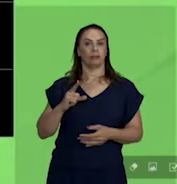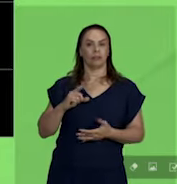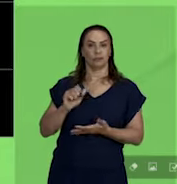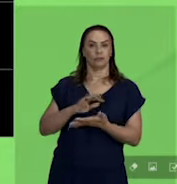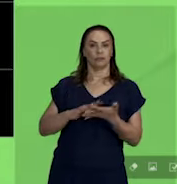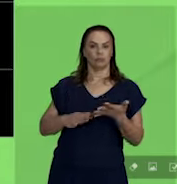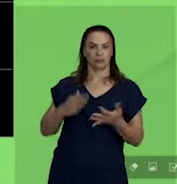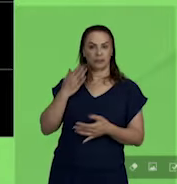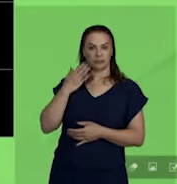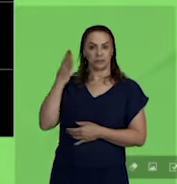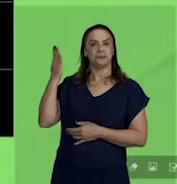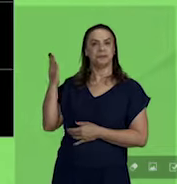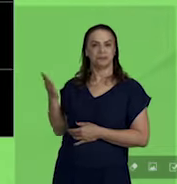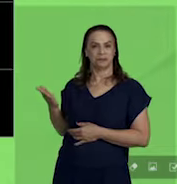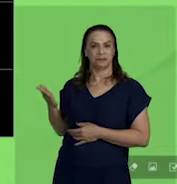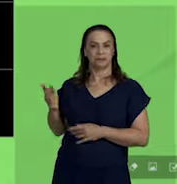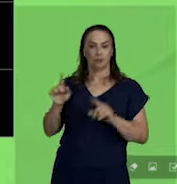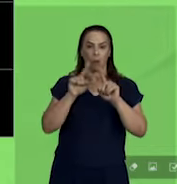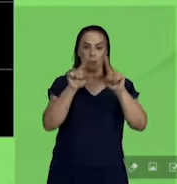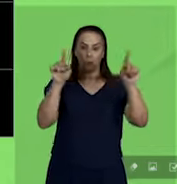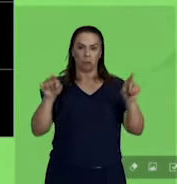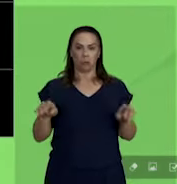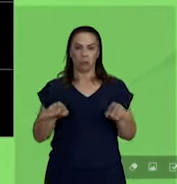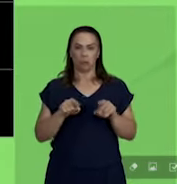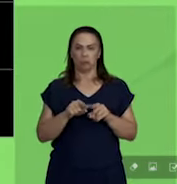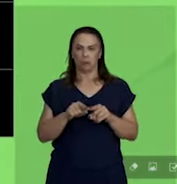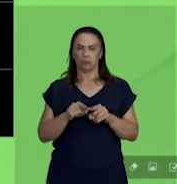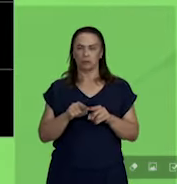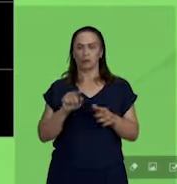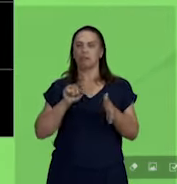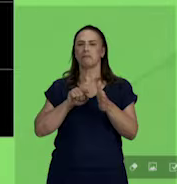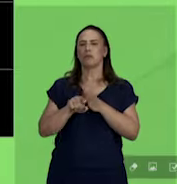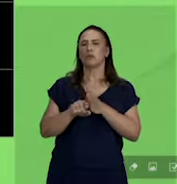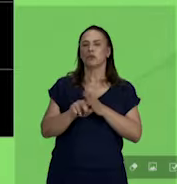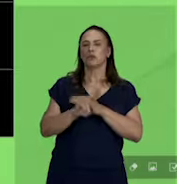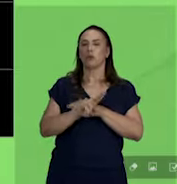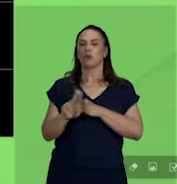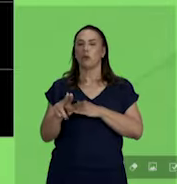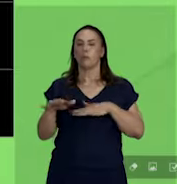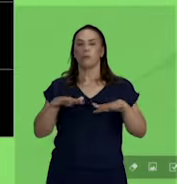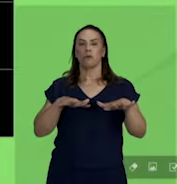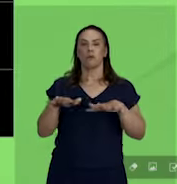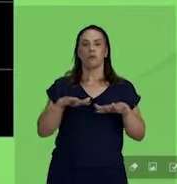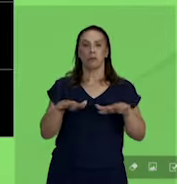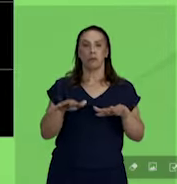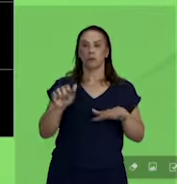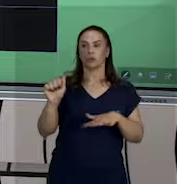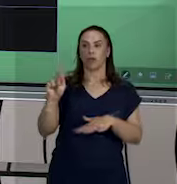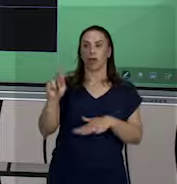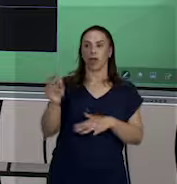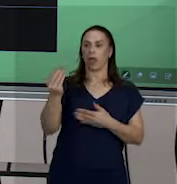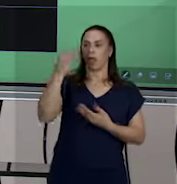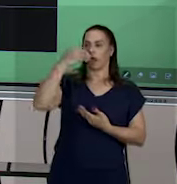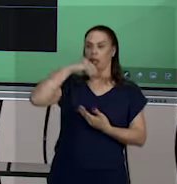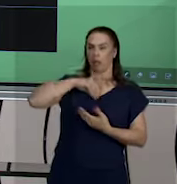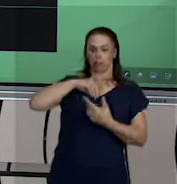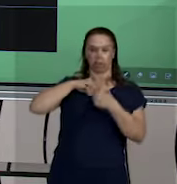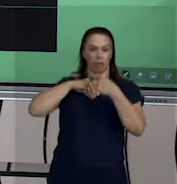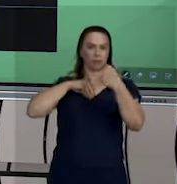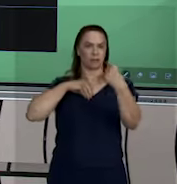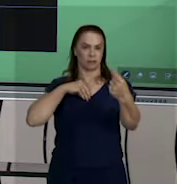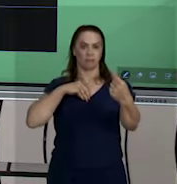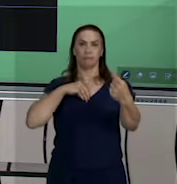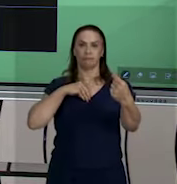vocês, né? Nesse quadro, pede para poder falar o nome do movimento, né, da entrada e saída do ar. Quando o ar entra